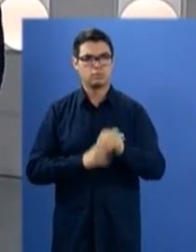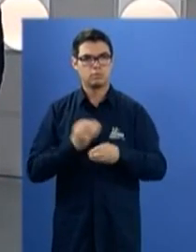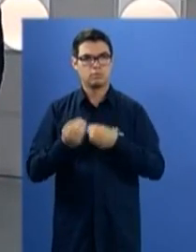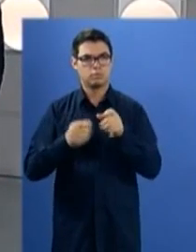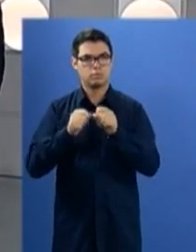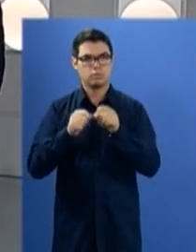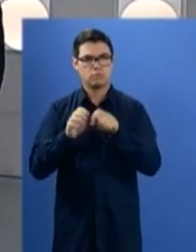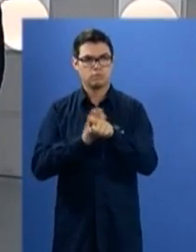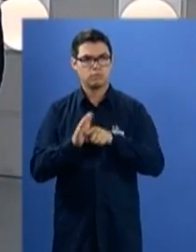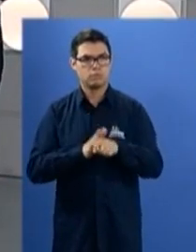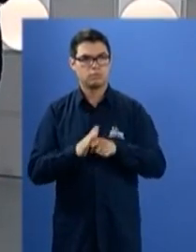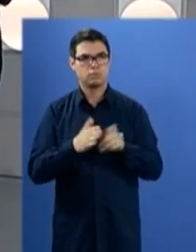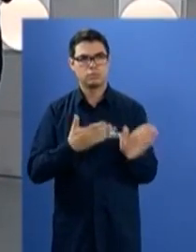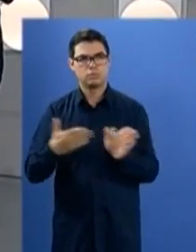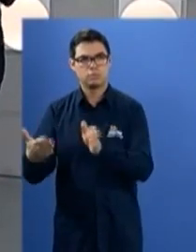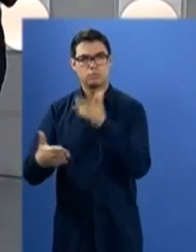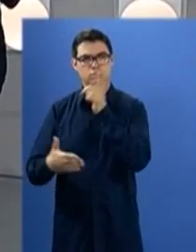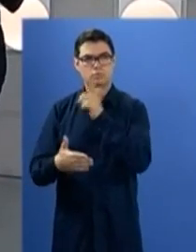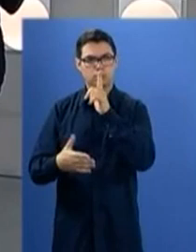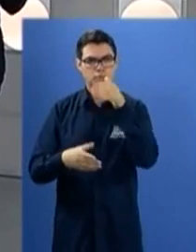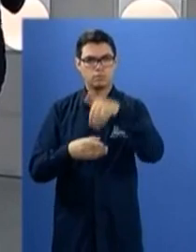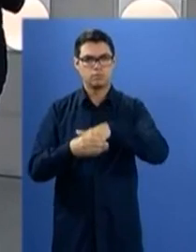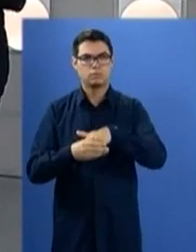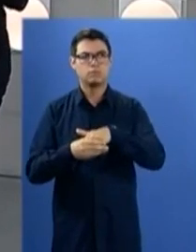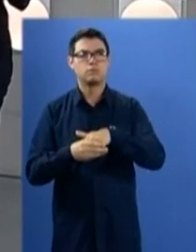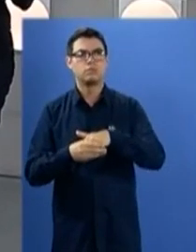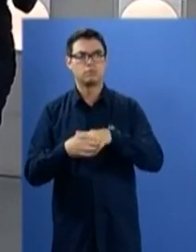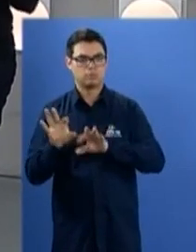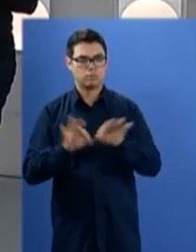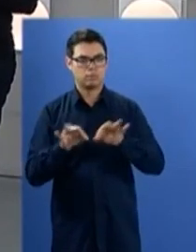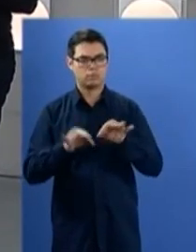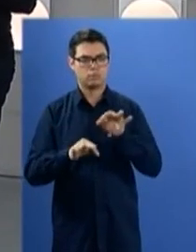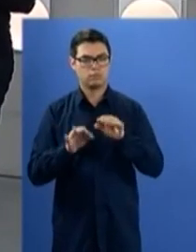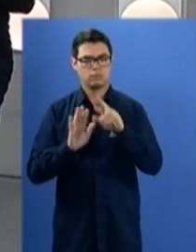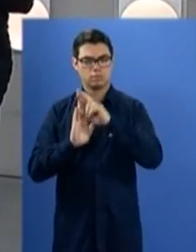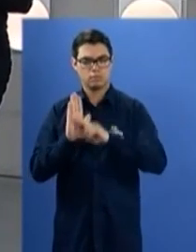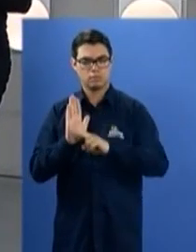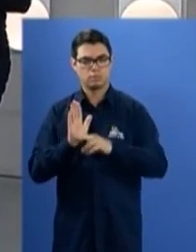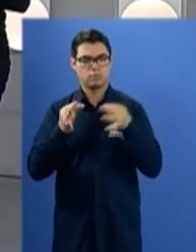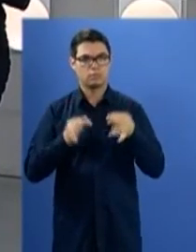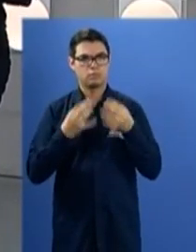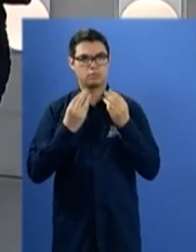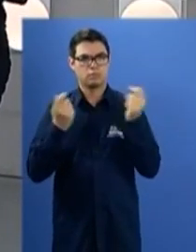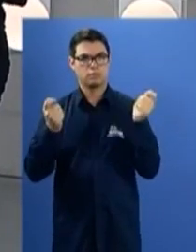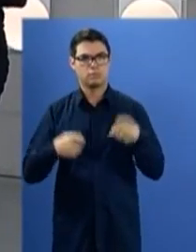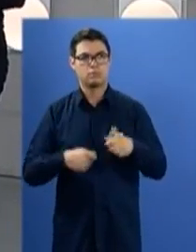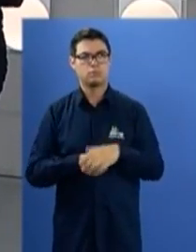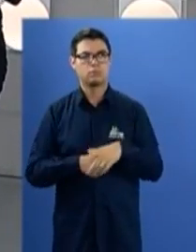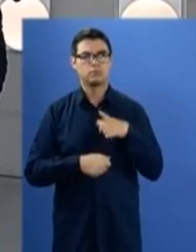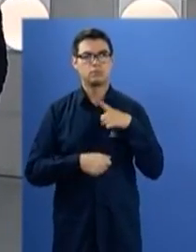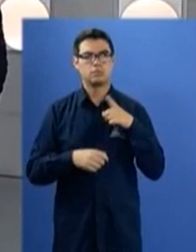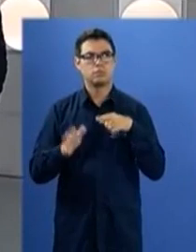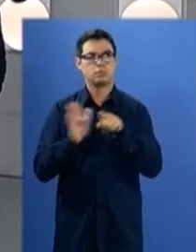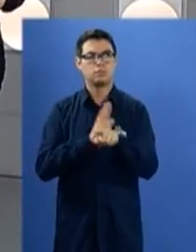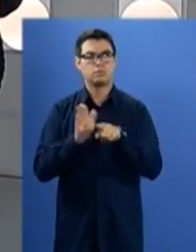serviço seja processado sempre dentro de uma conformidade de um padrão de qualidade. E aí as perguntas